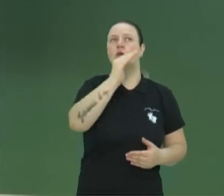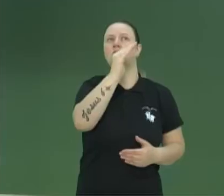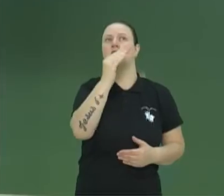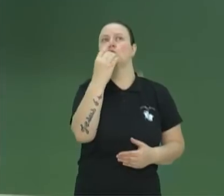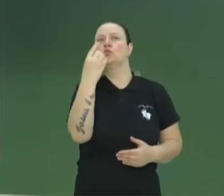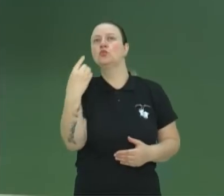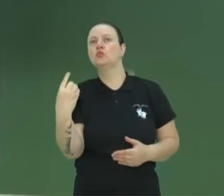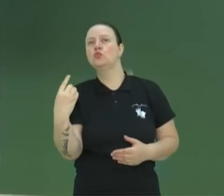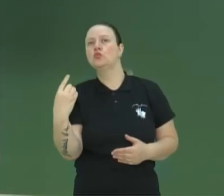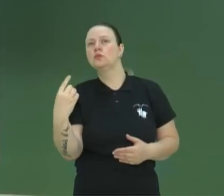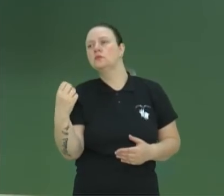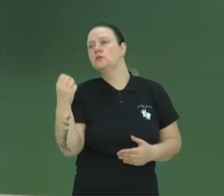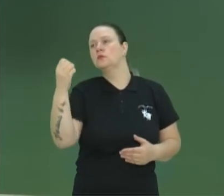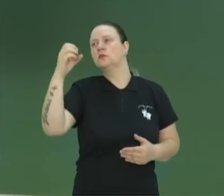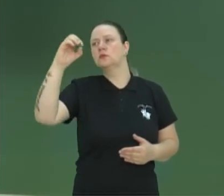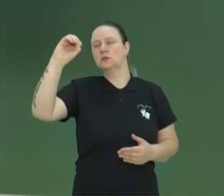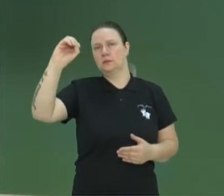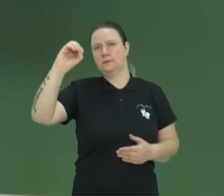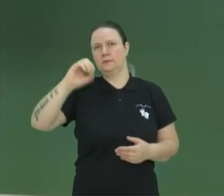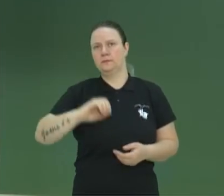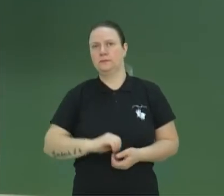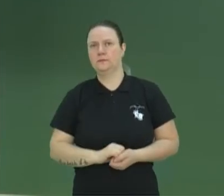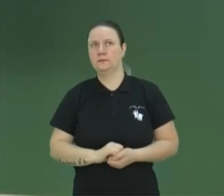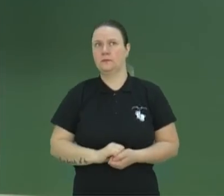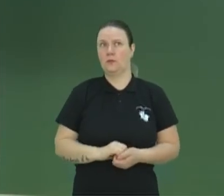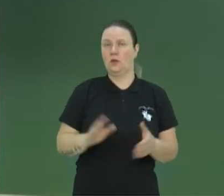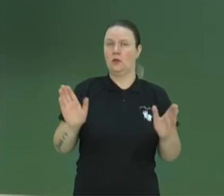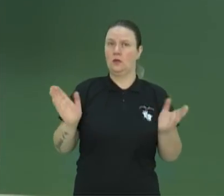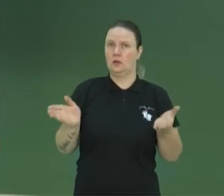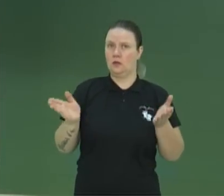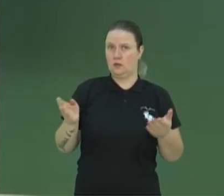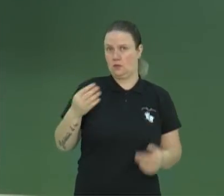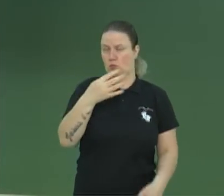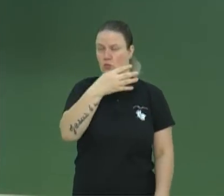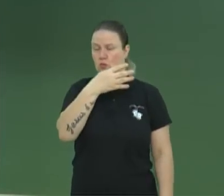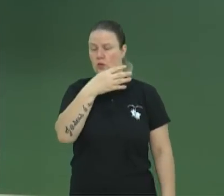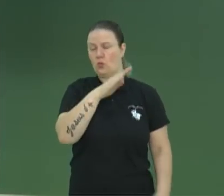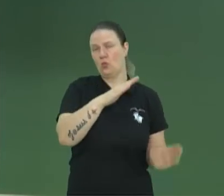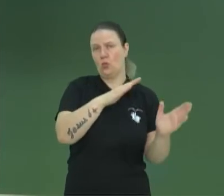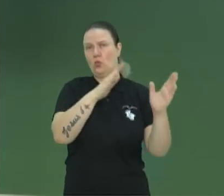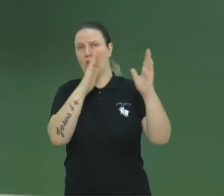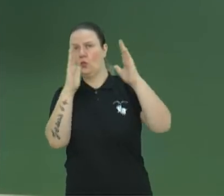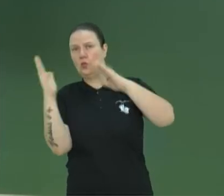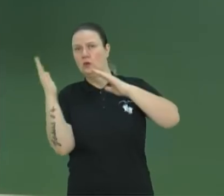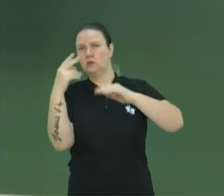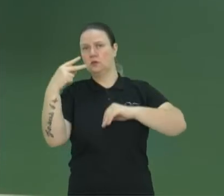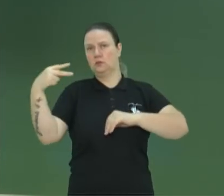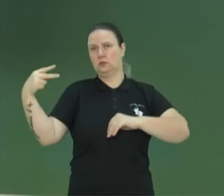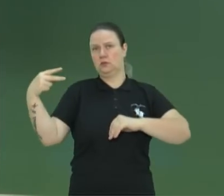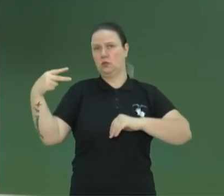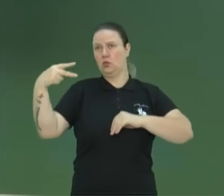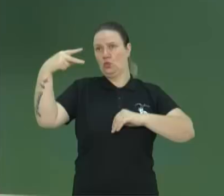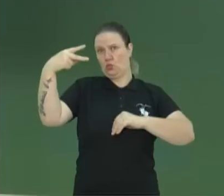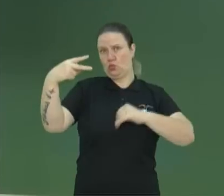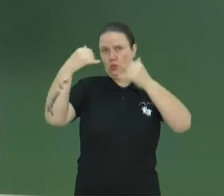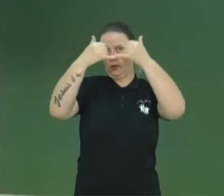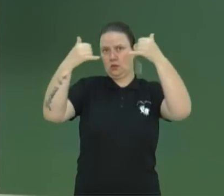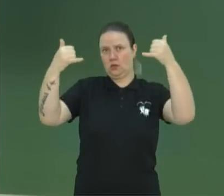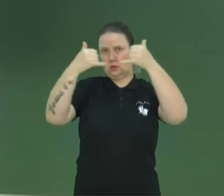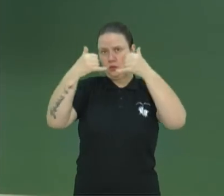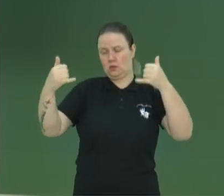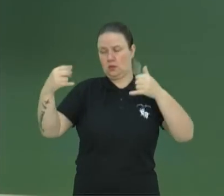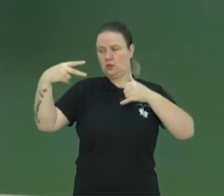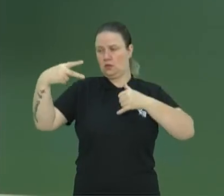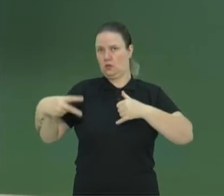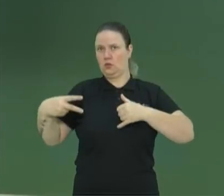0, né? Porque ela é uma matriz identidade. E de ordem 2, ó, é uma matriz 2 por 2, onde tem 2 linhas e 2 colunas.